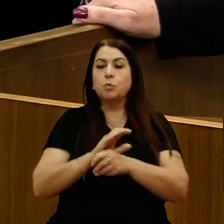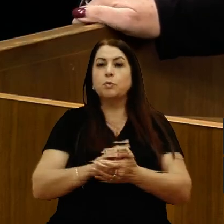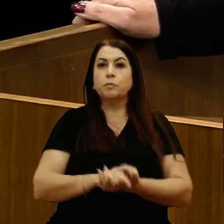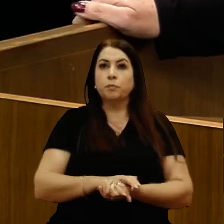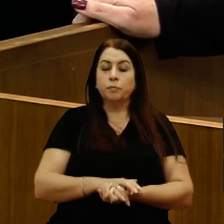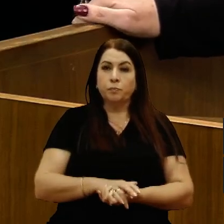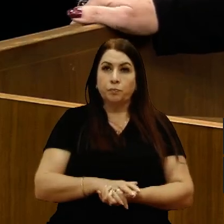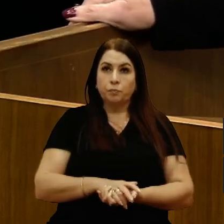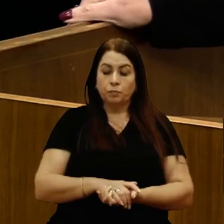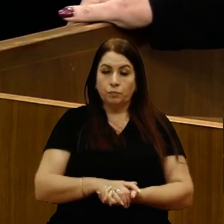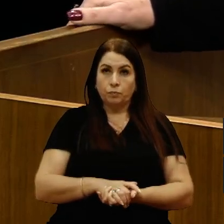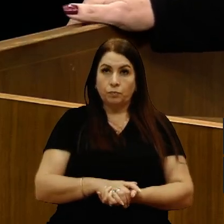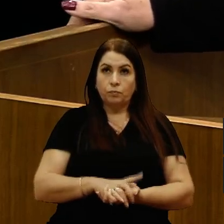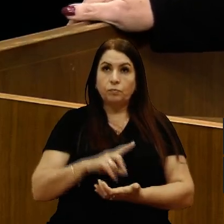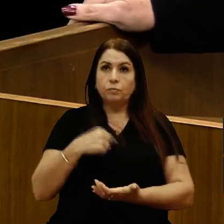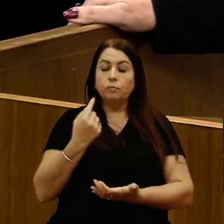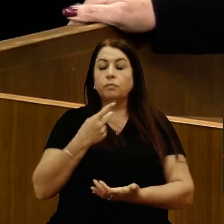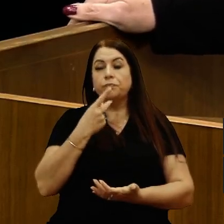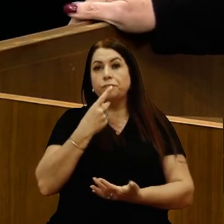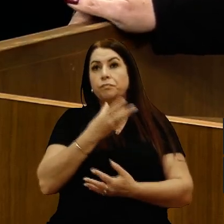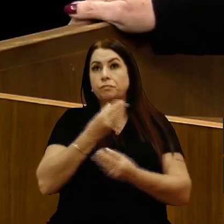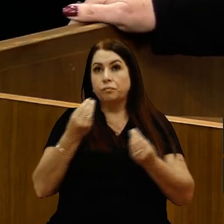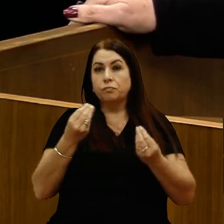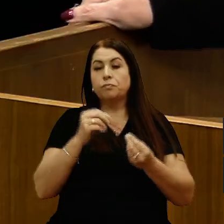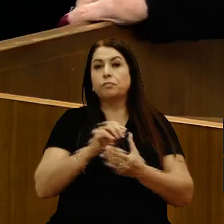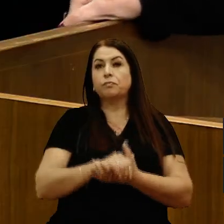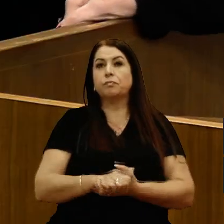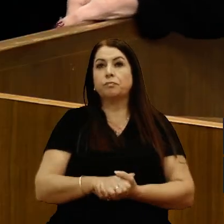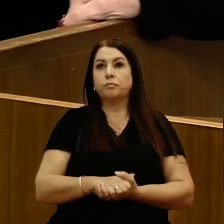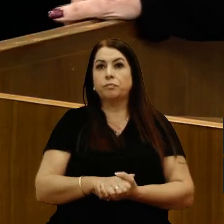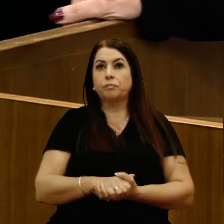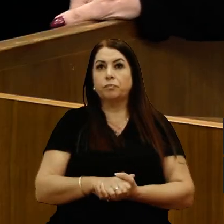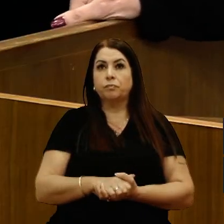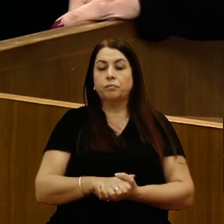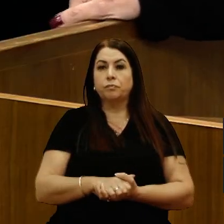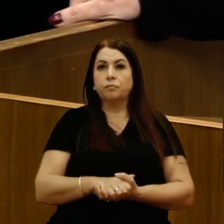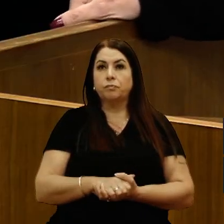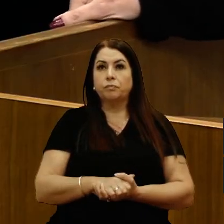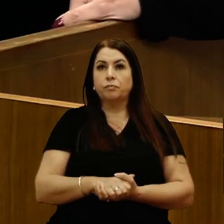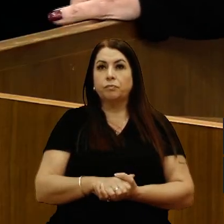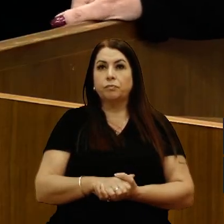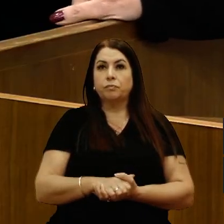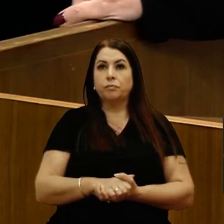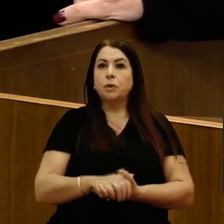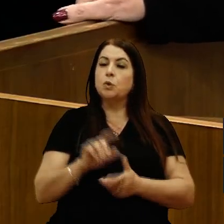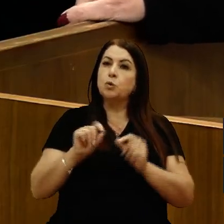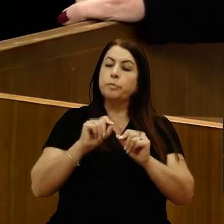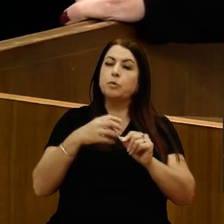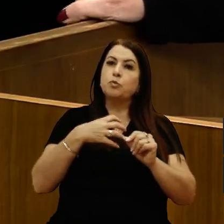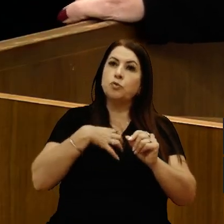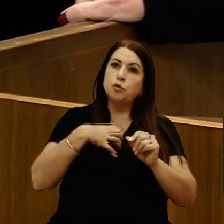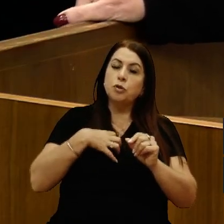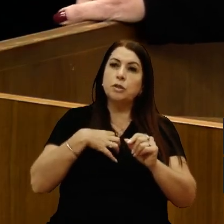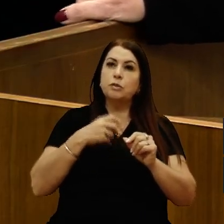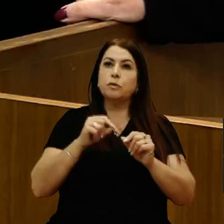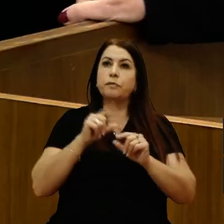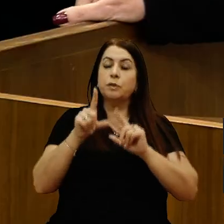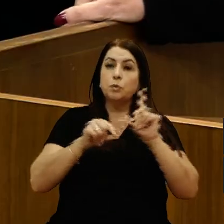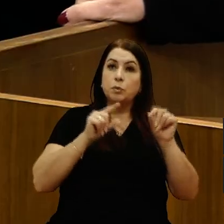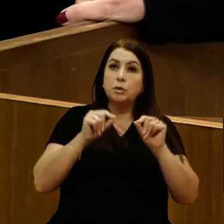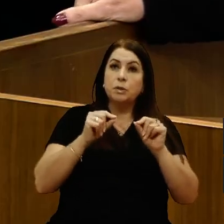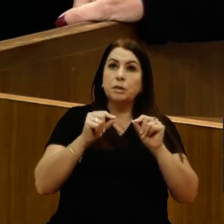Nós comentamos muito sobre a forma como se dará a seleção